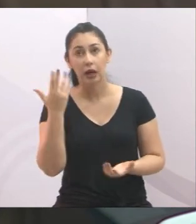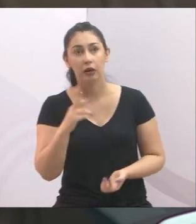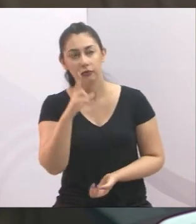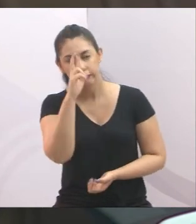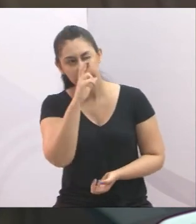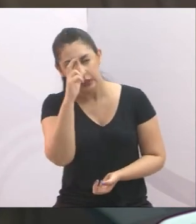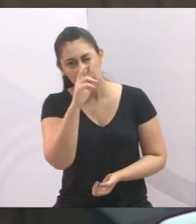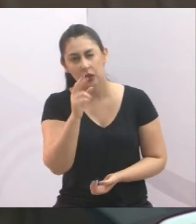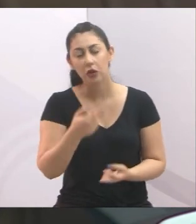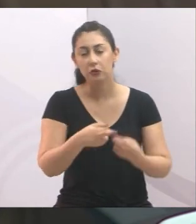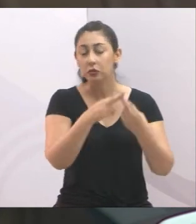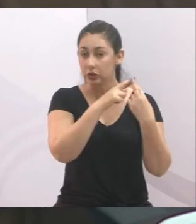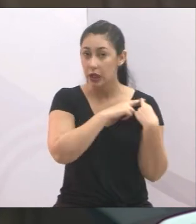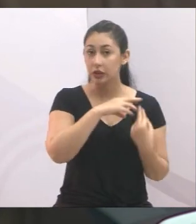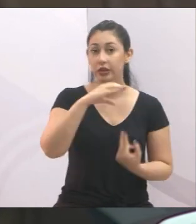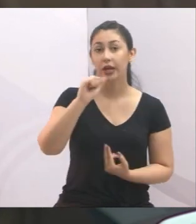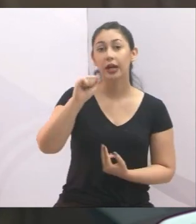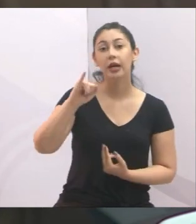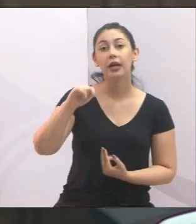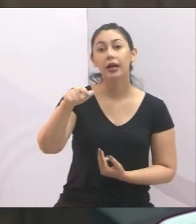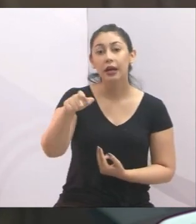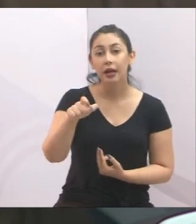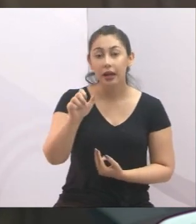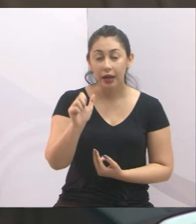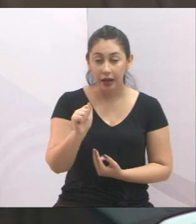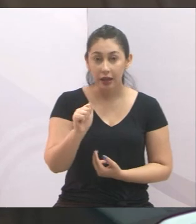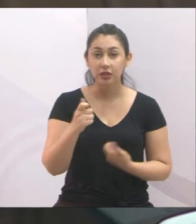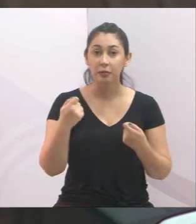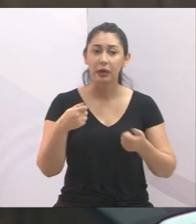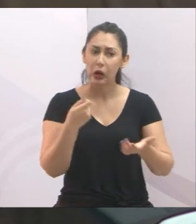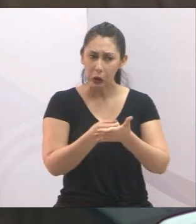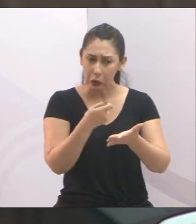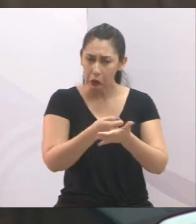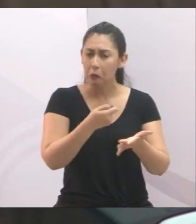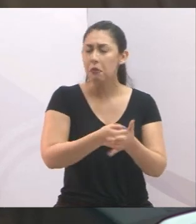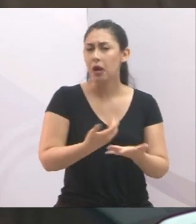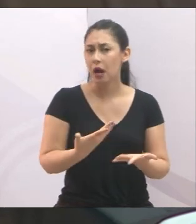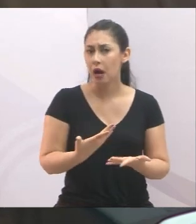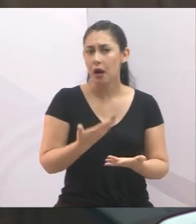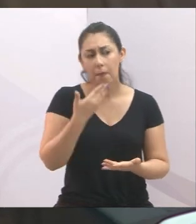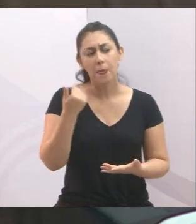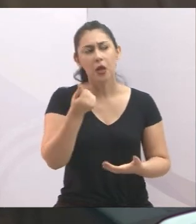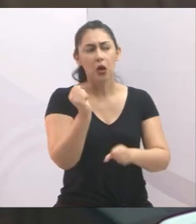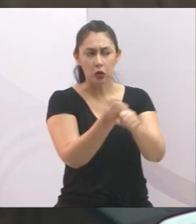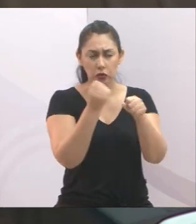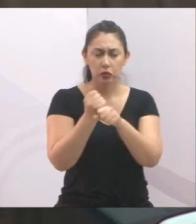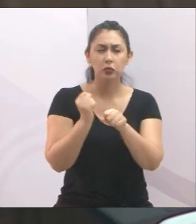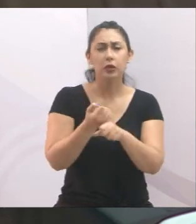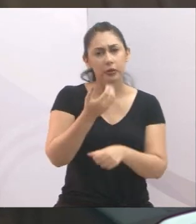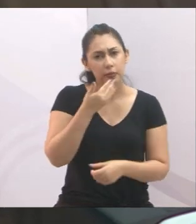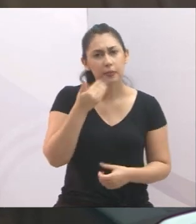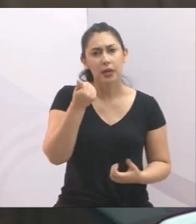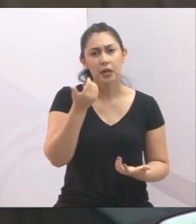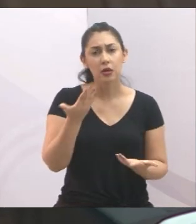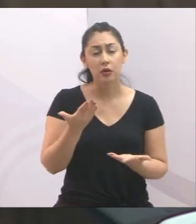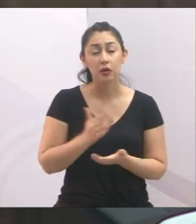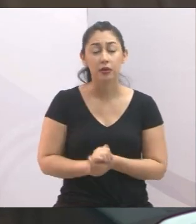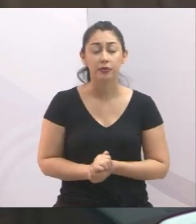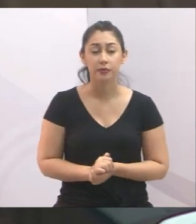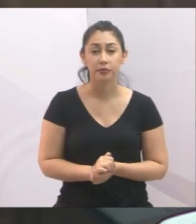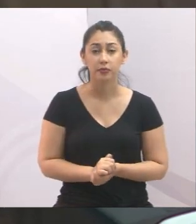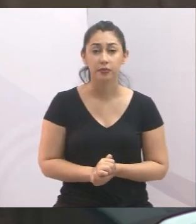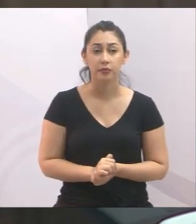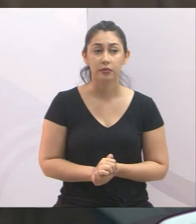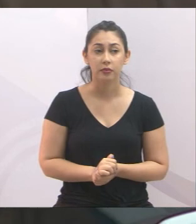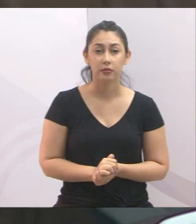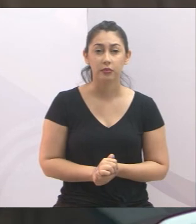da Caixa Econômica de cobrar as melhorias da construtora. A Prolar, ela acompanha e é